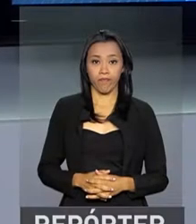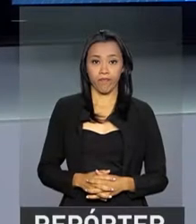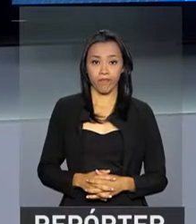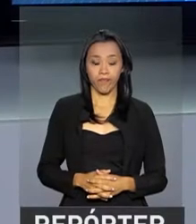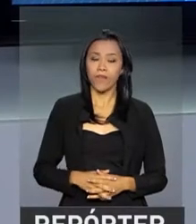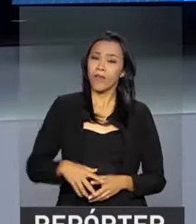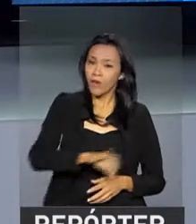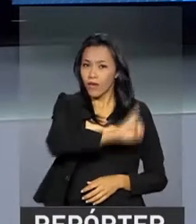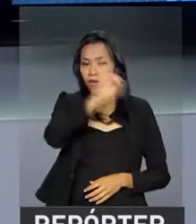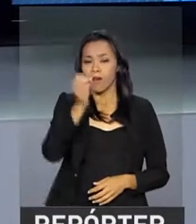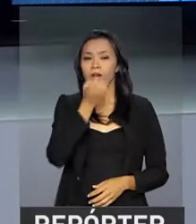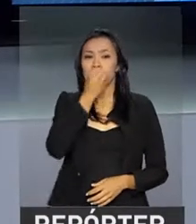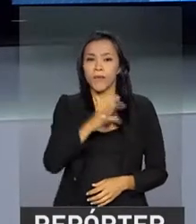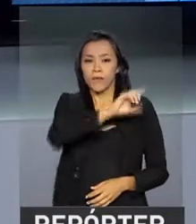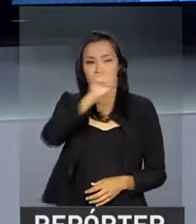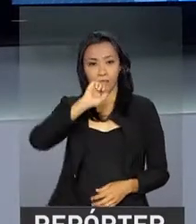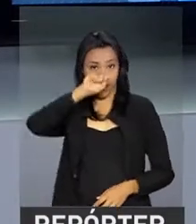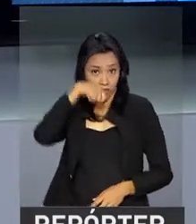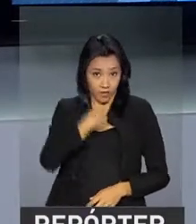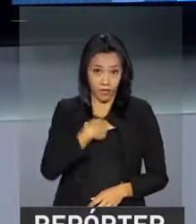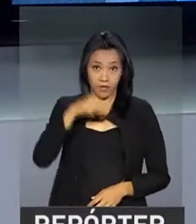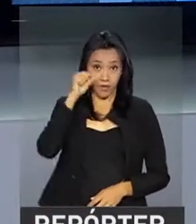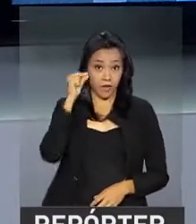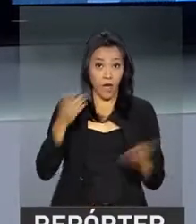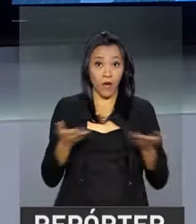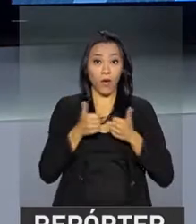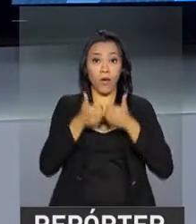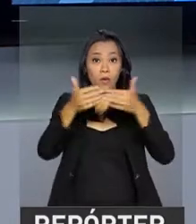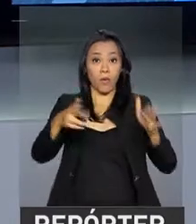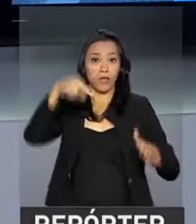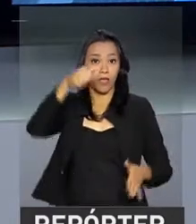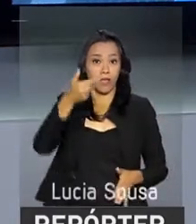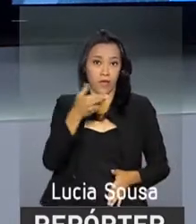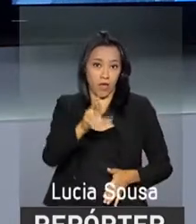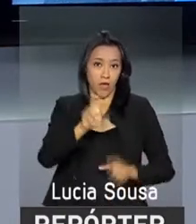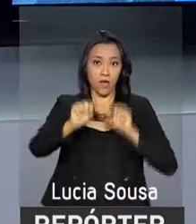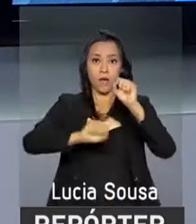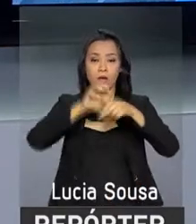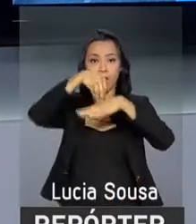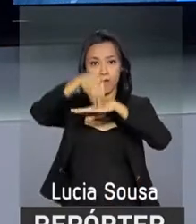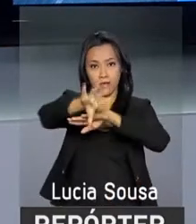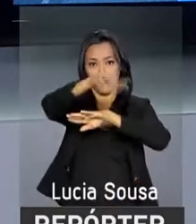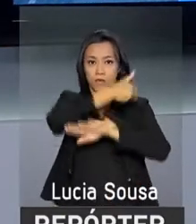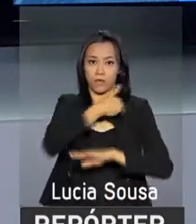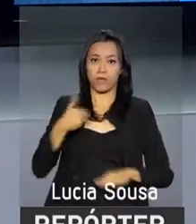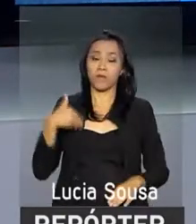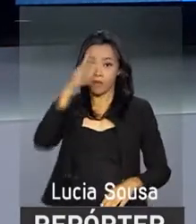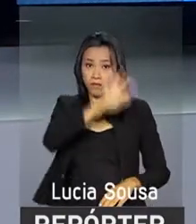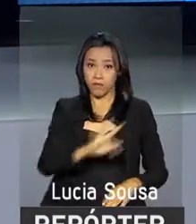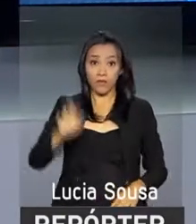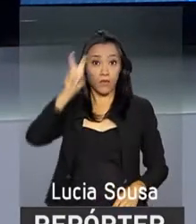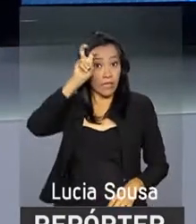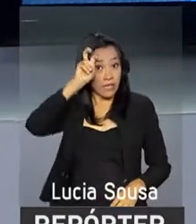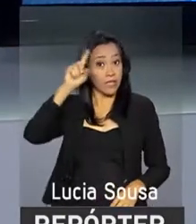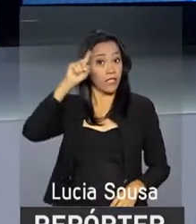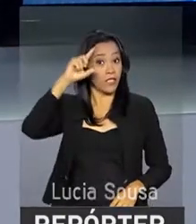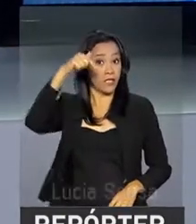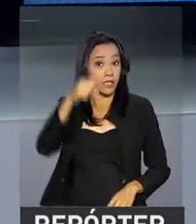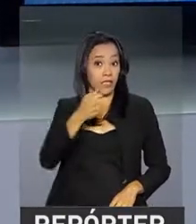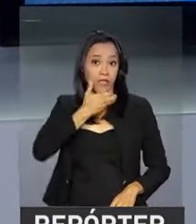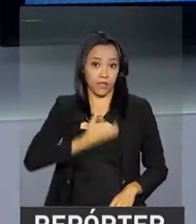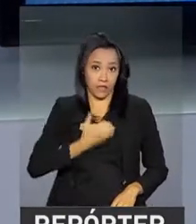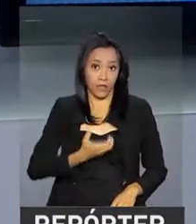olá bom dia eu sou carolina becker e começa agora o repórter nbr com as notícias do governo federal desta quinta feira 7 de